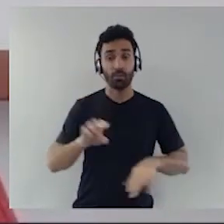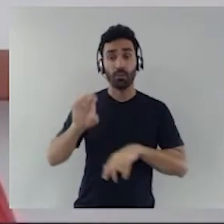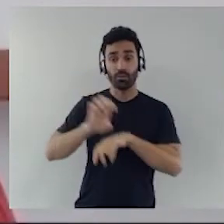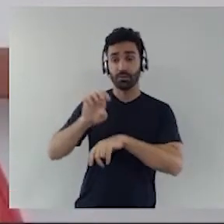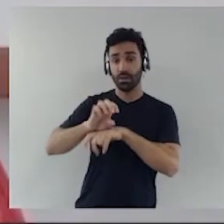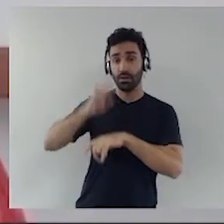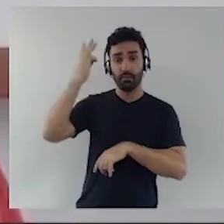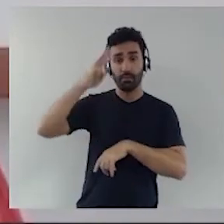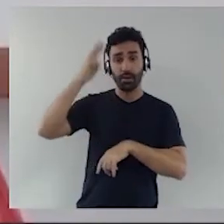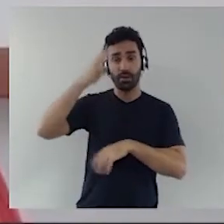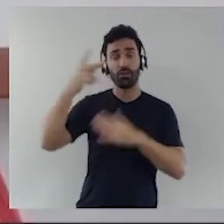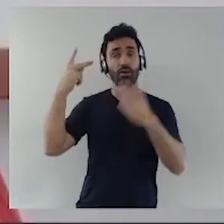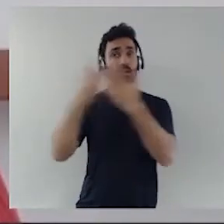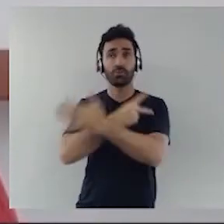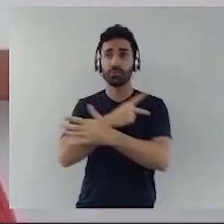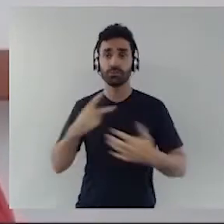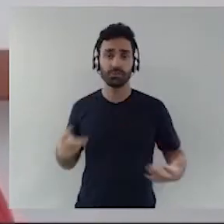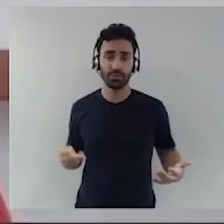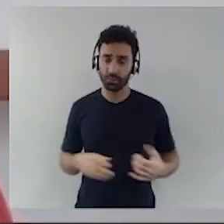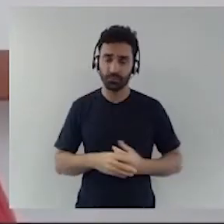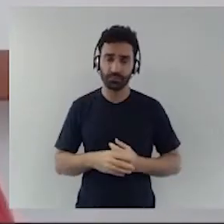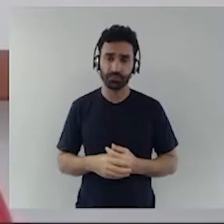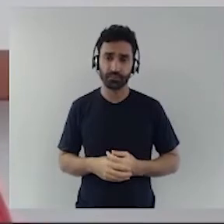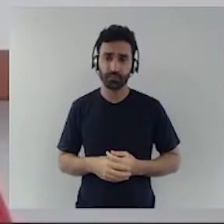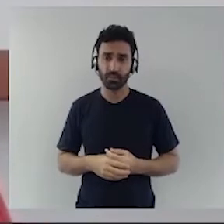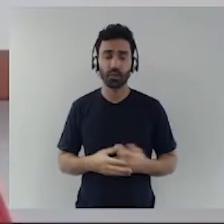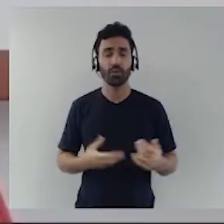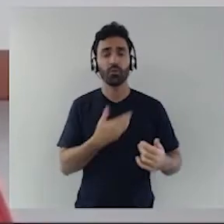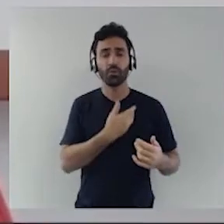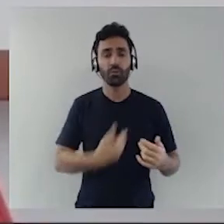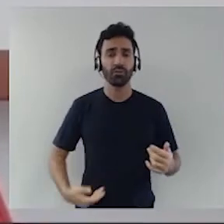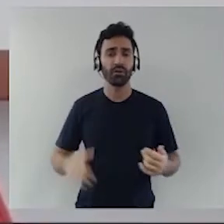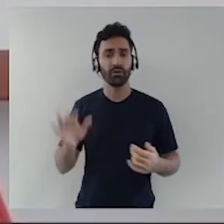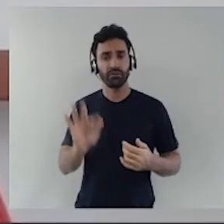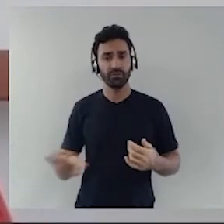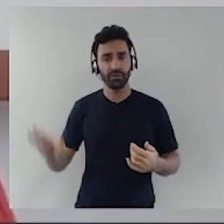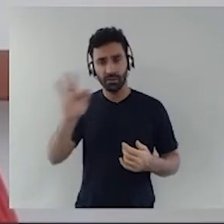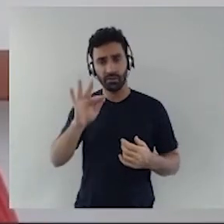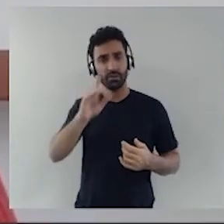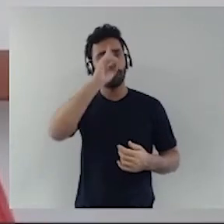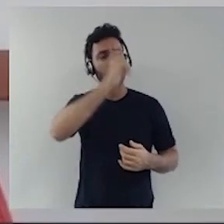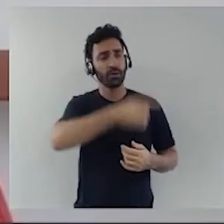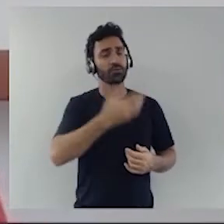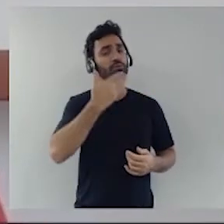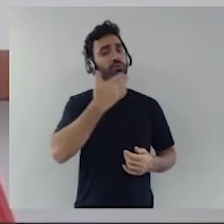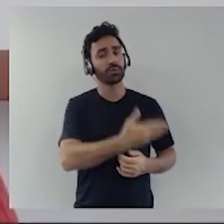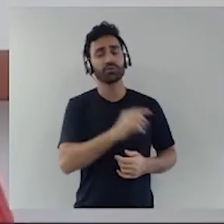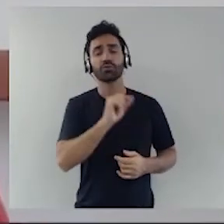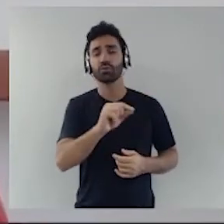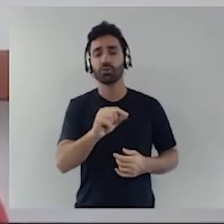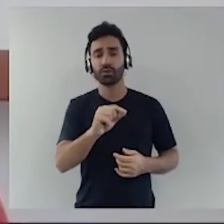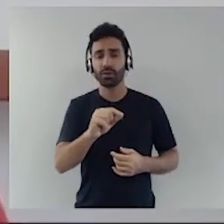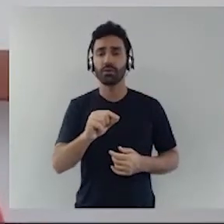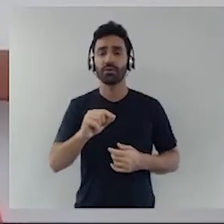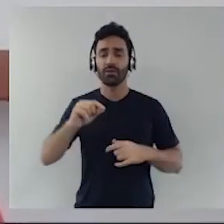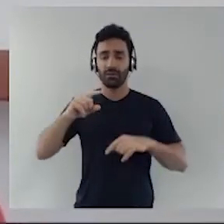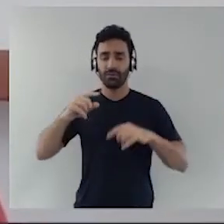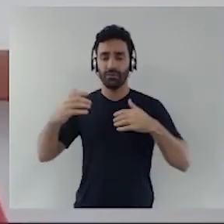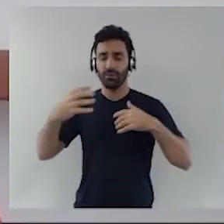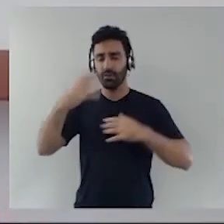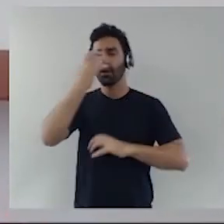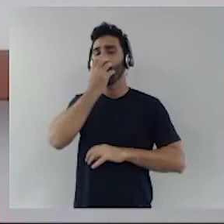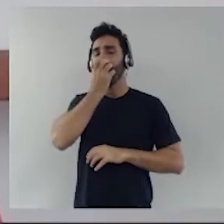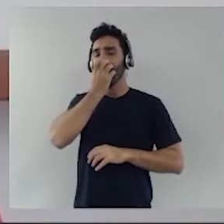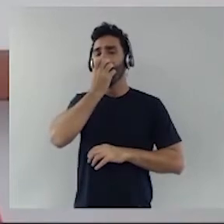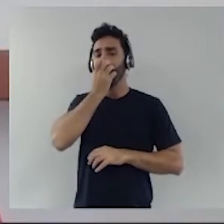maranhão por exemplo em que a união federal determinou a requisição de respiradores que se não tinham